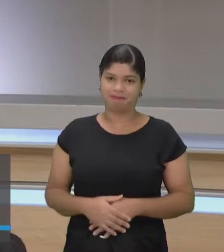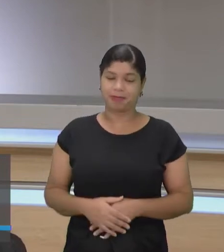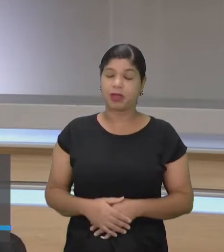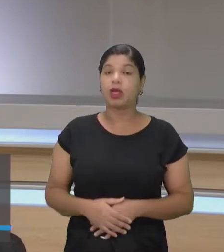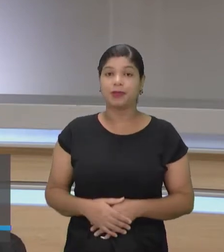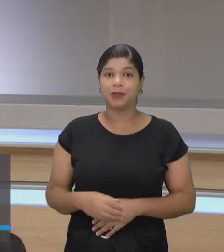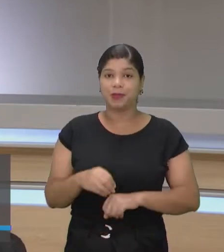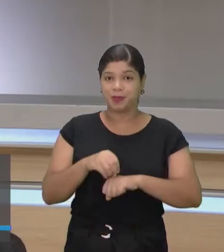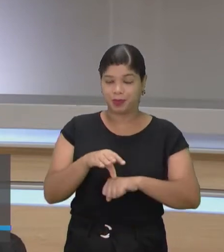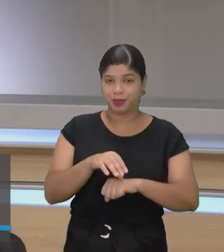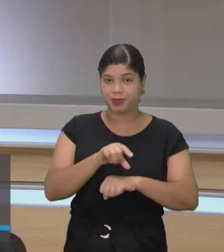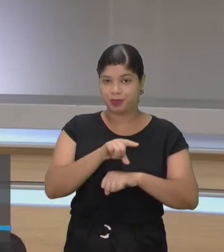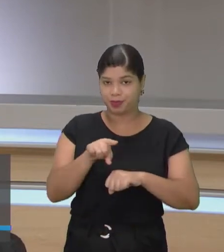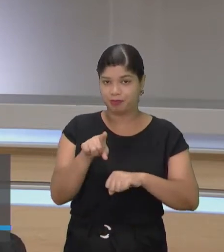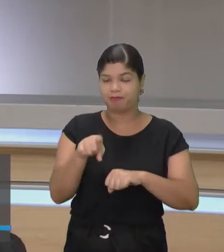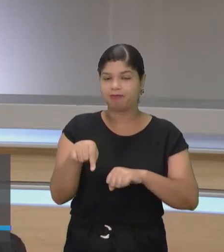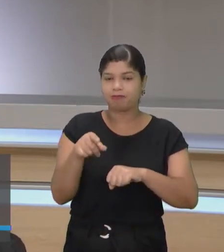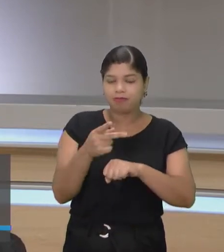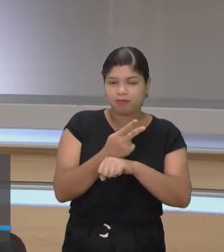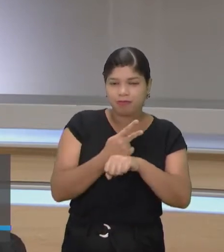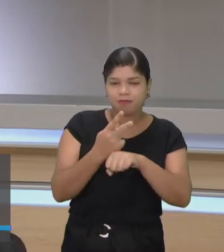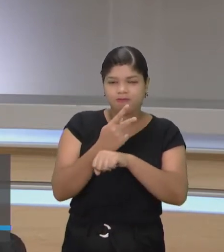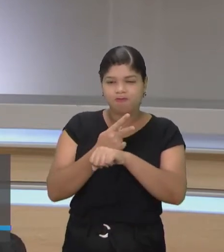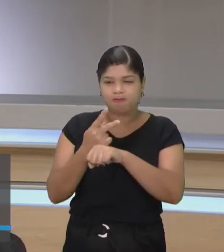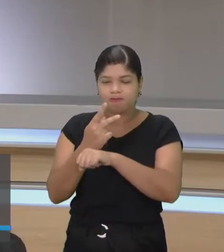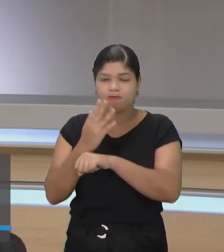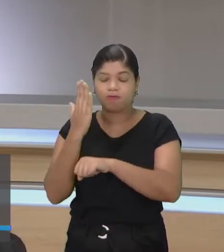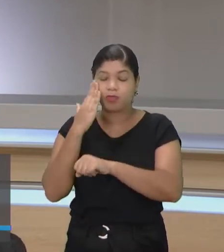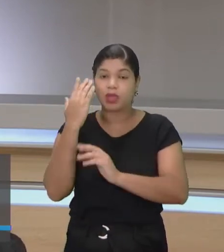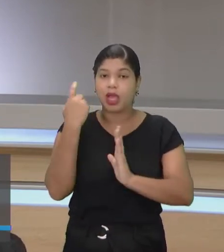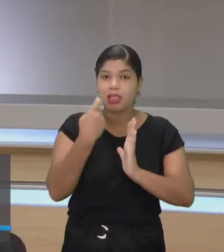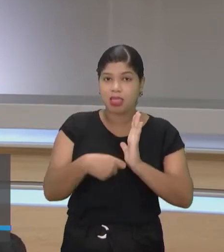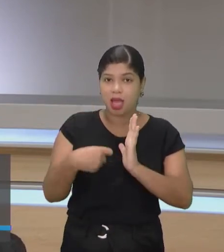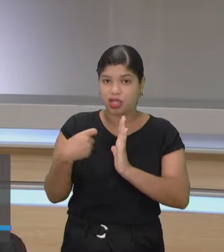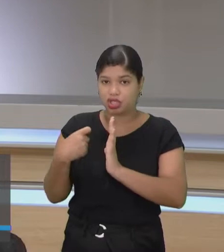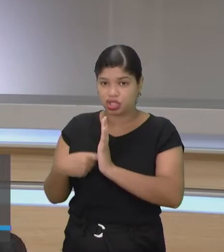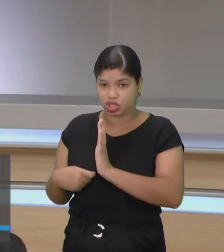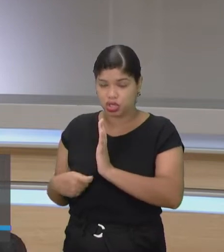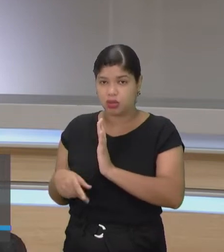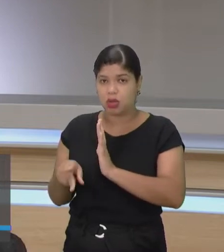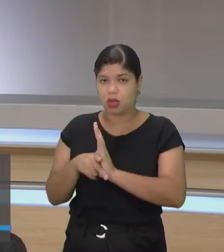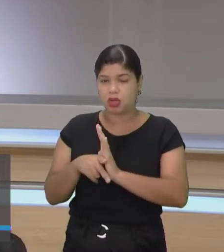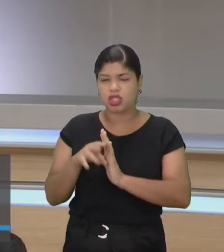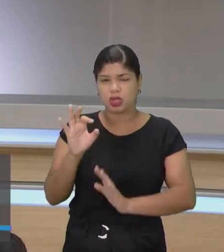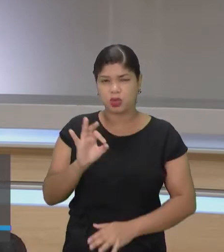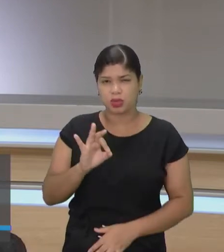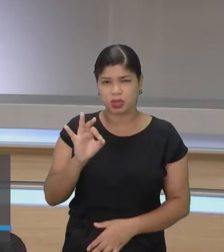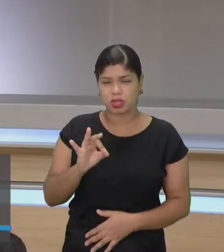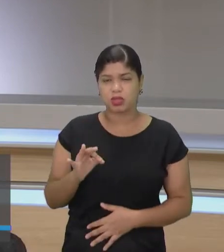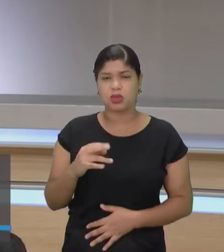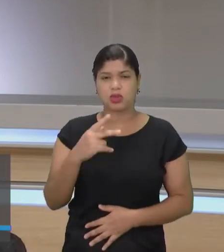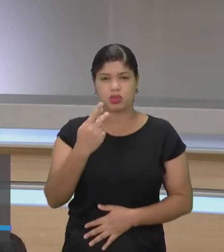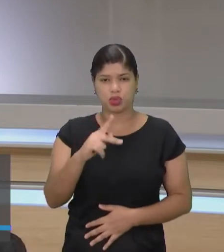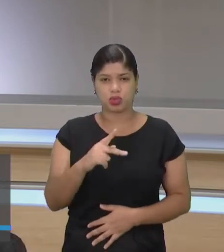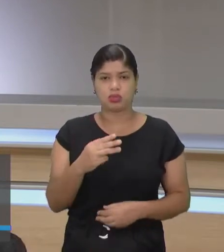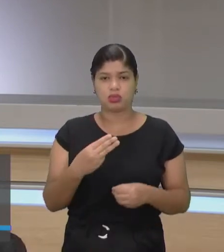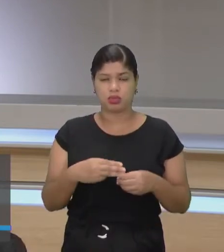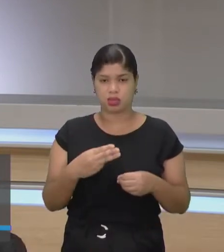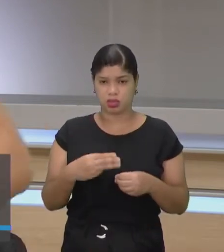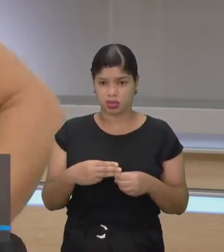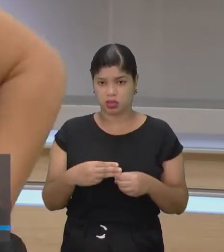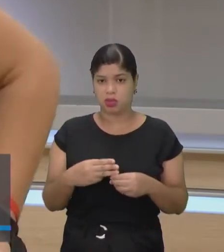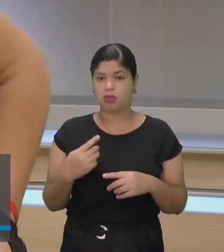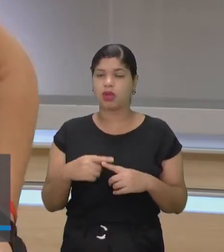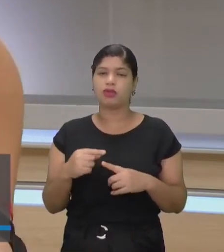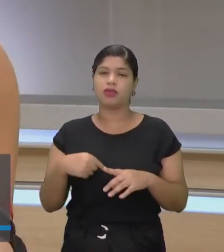recomenda você a buscar as taxas do seu município. Quando a gente foi fazer a pesquisa, na verdade,